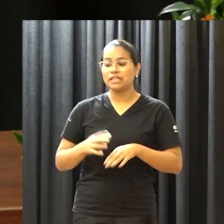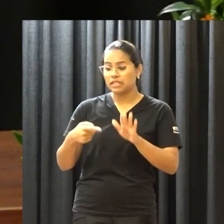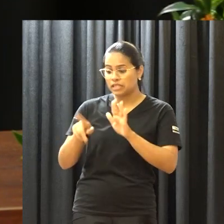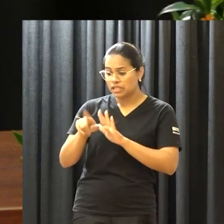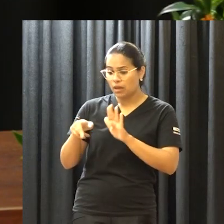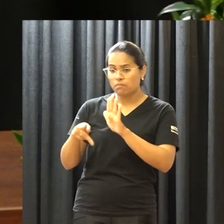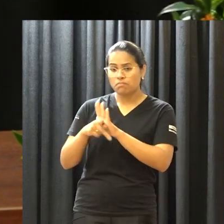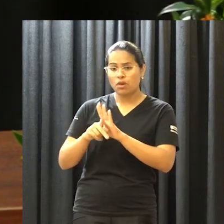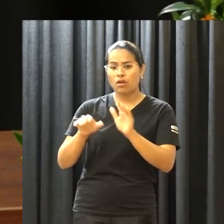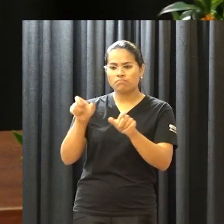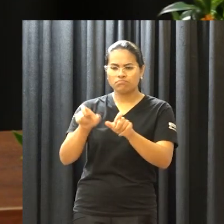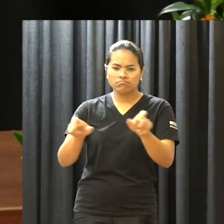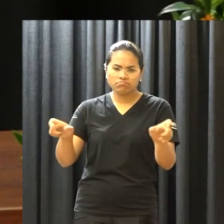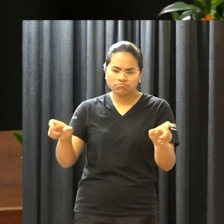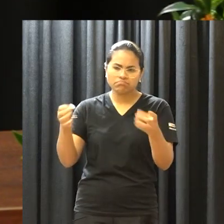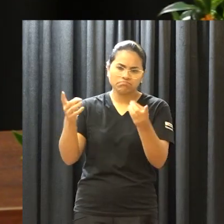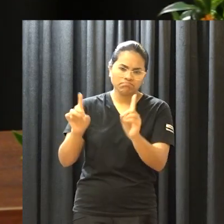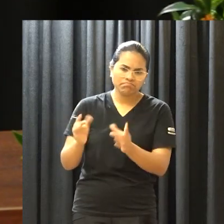deficiência.